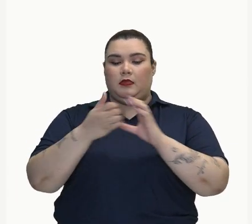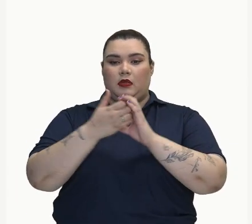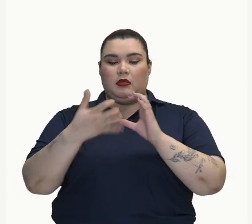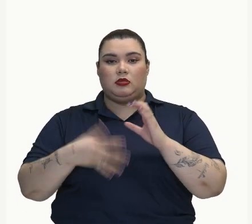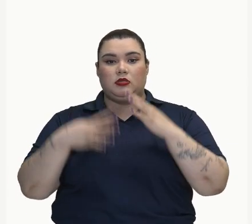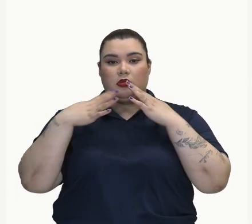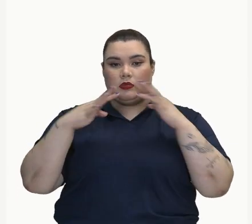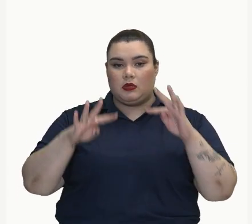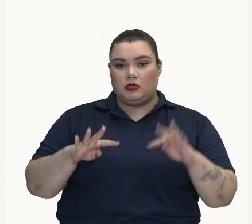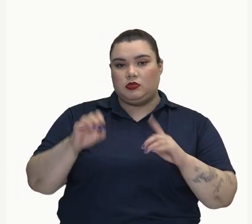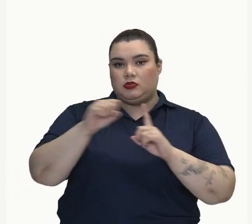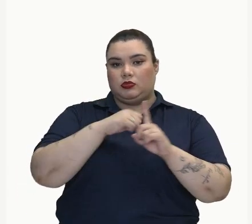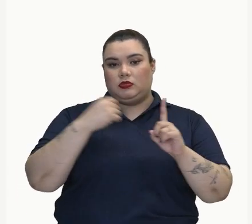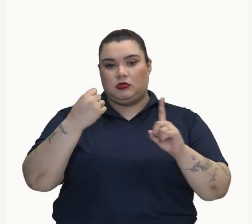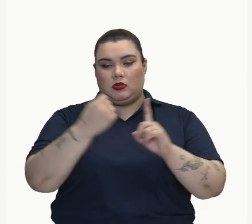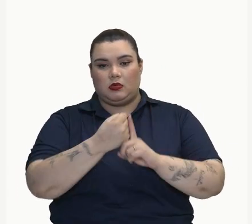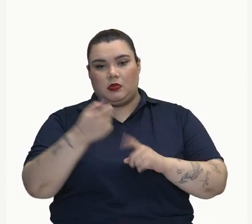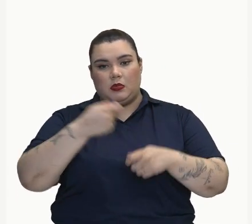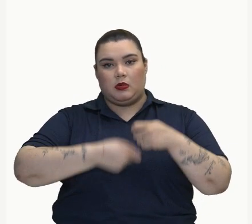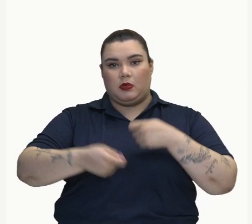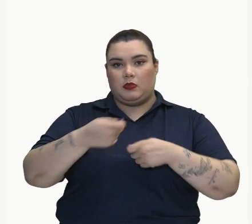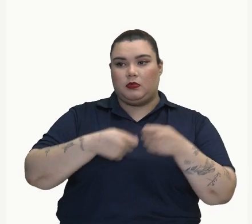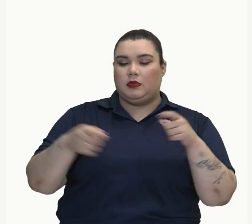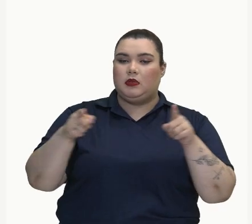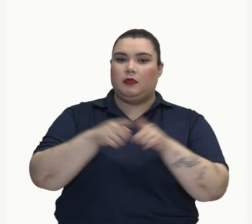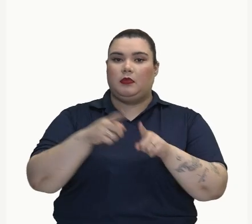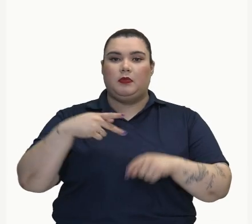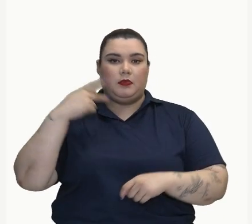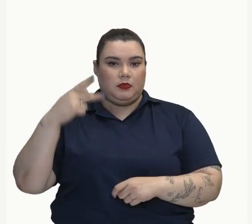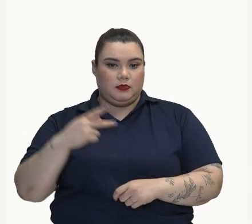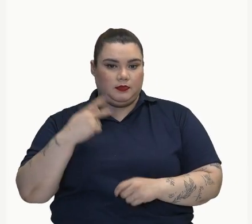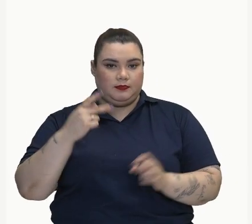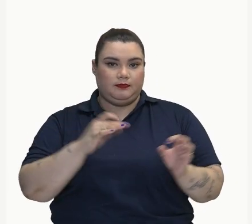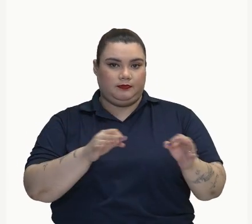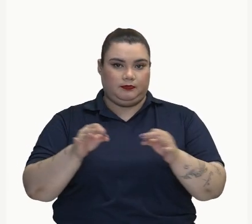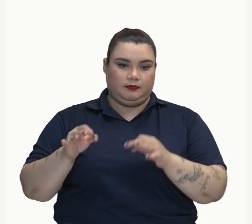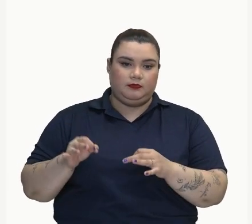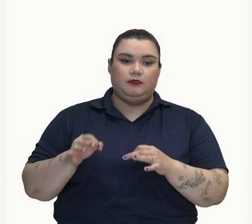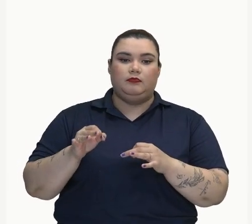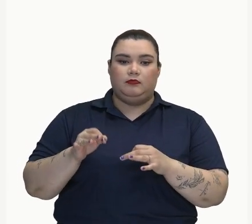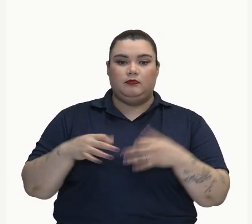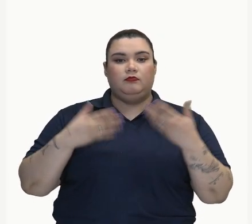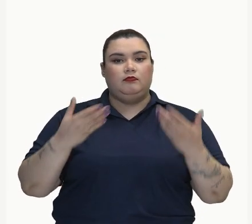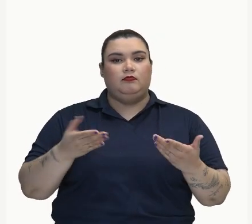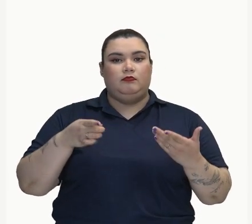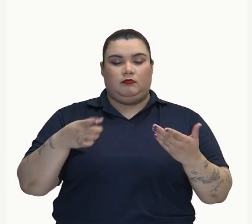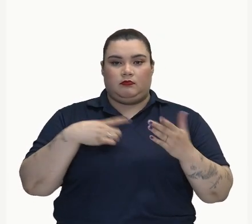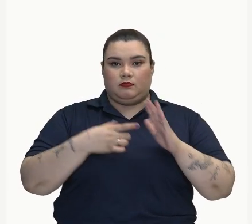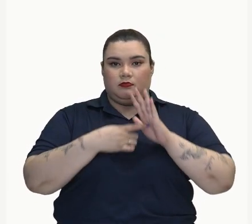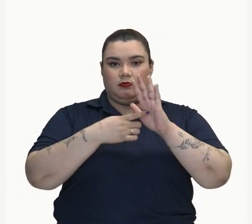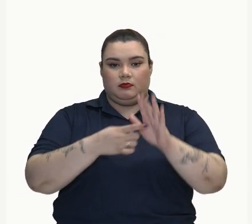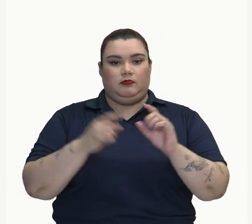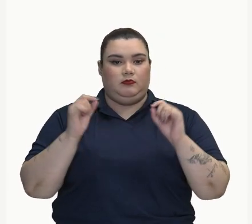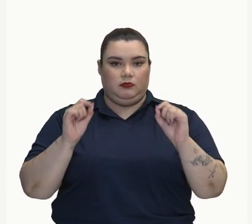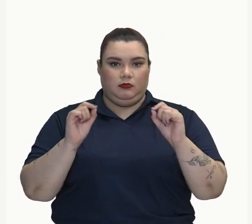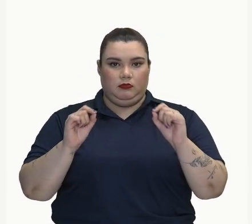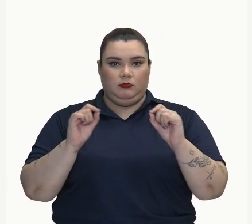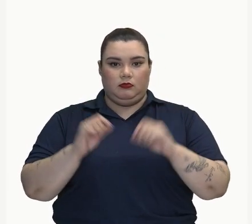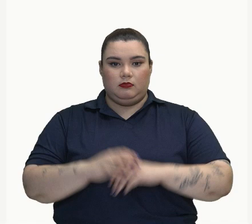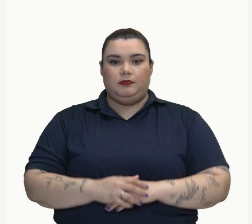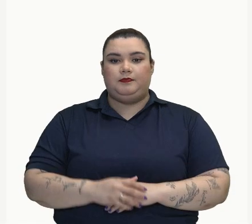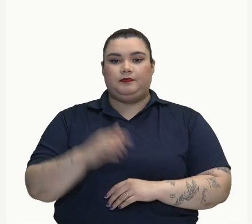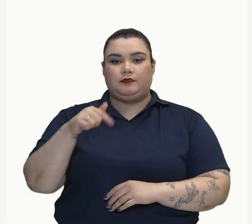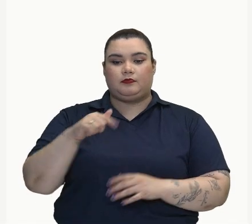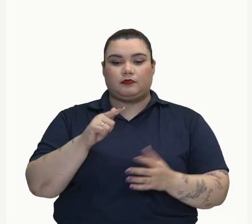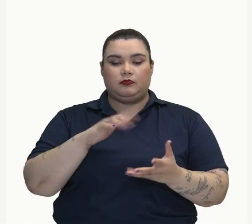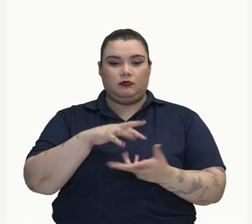naturais, sociais, econômicos e políticos. tá? Isso faz com que a